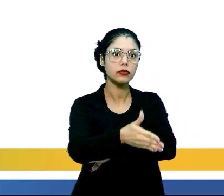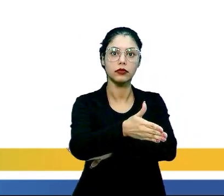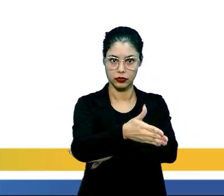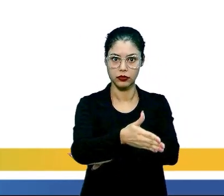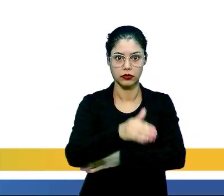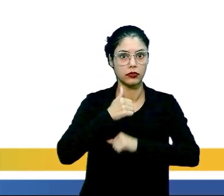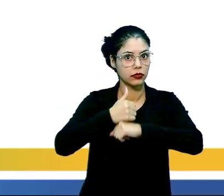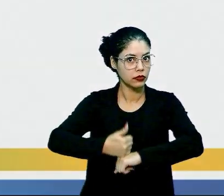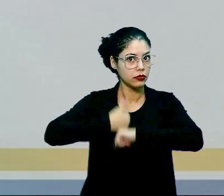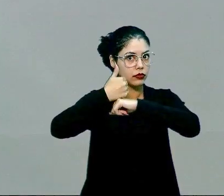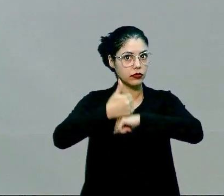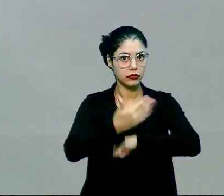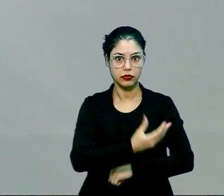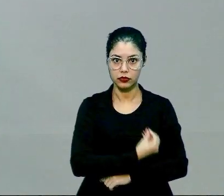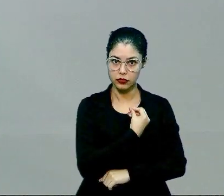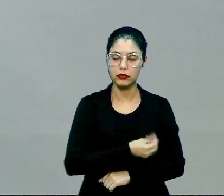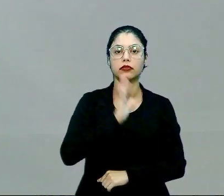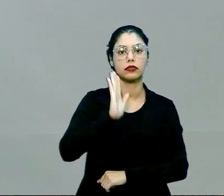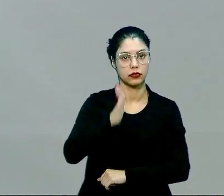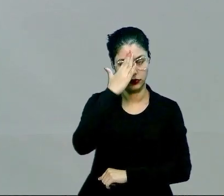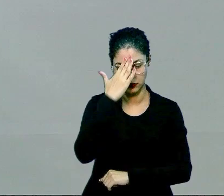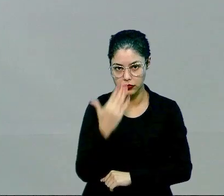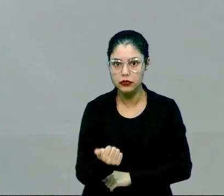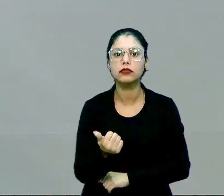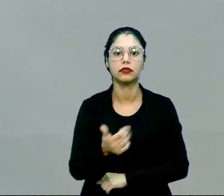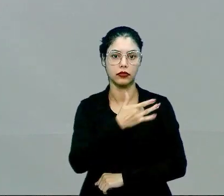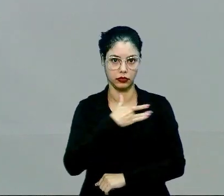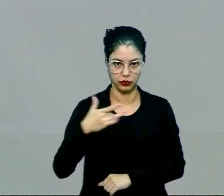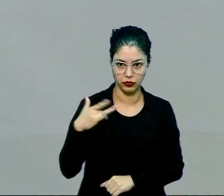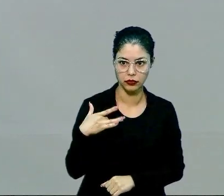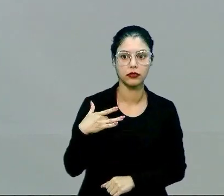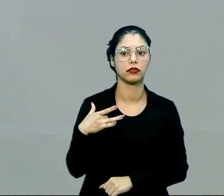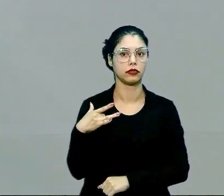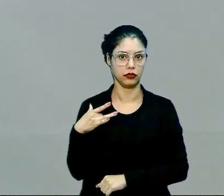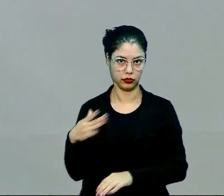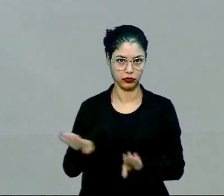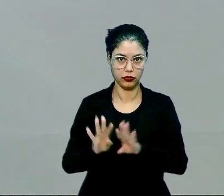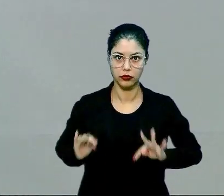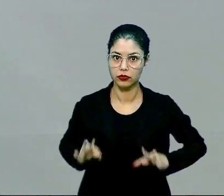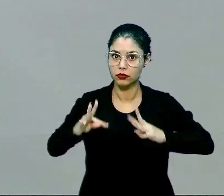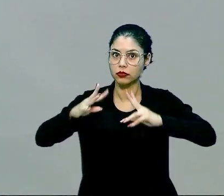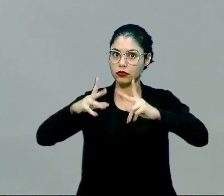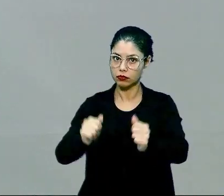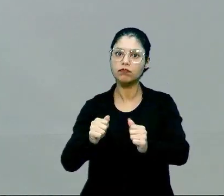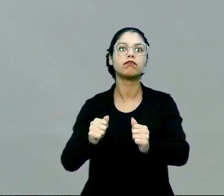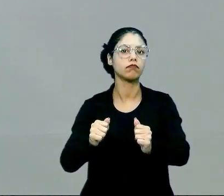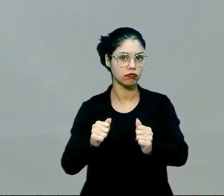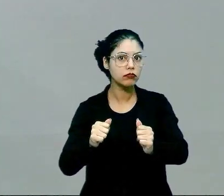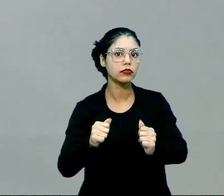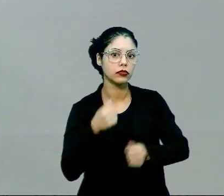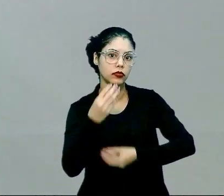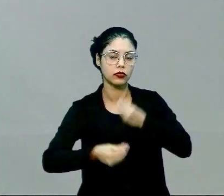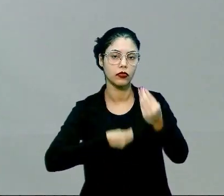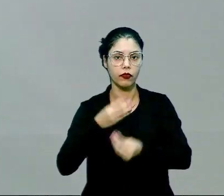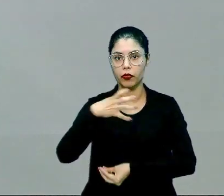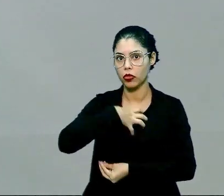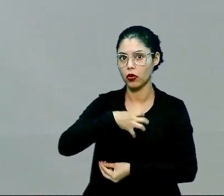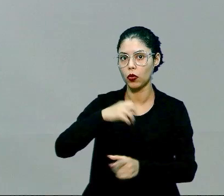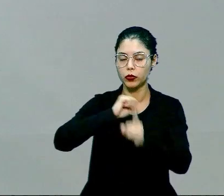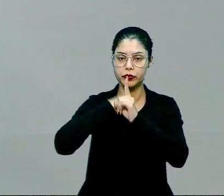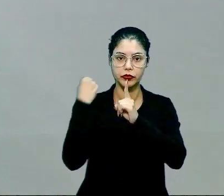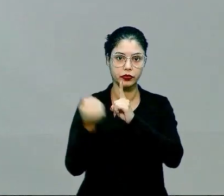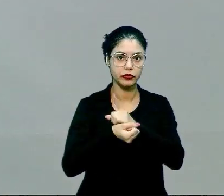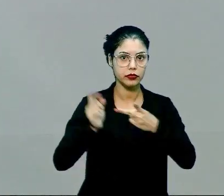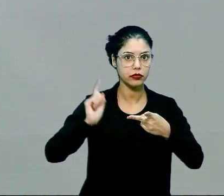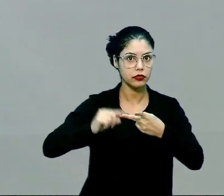direcionamento para a qualidade de vida. Já sabemos que a saúde, ela engloba todo um aspecto, tanto no sentido